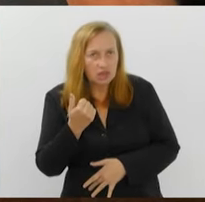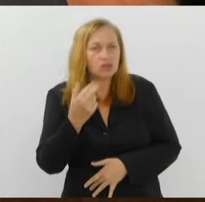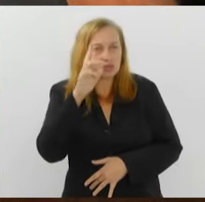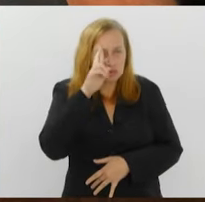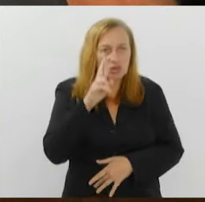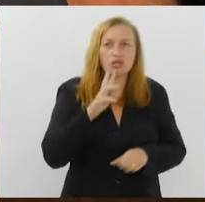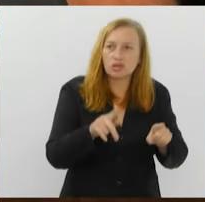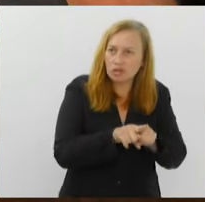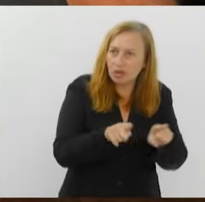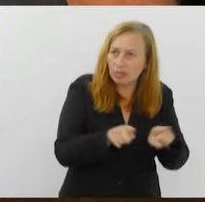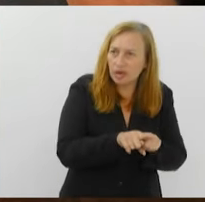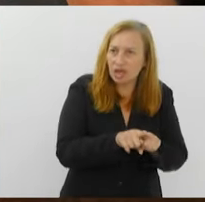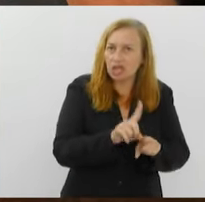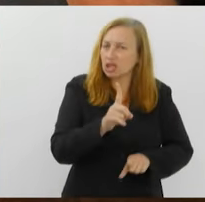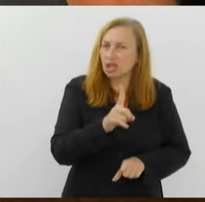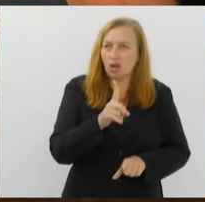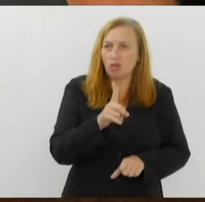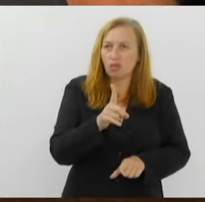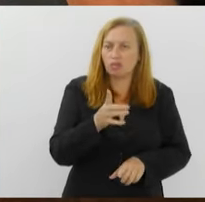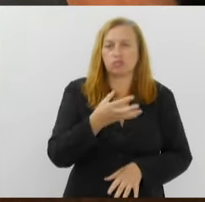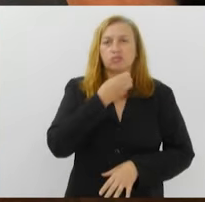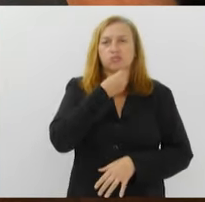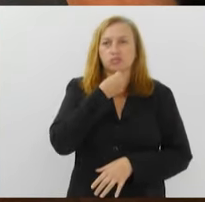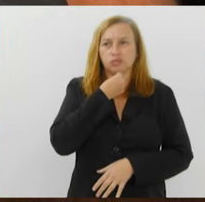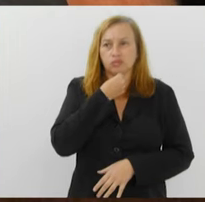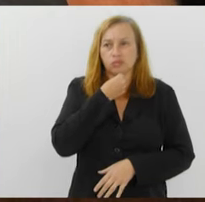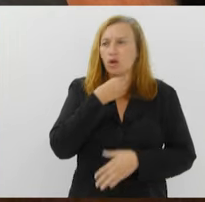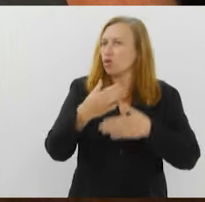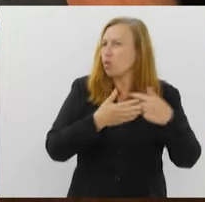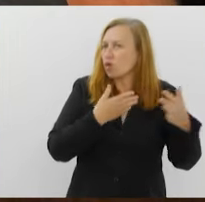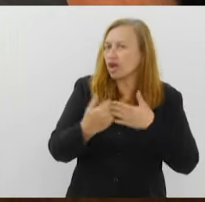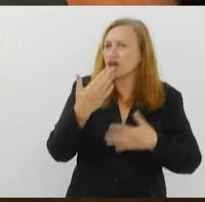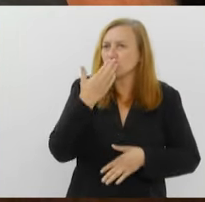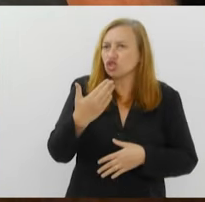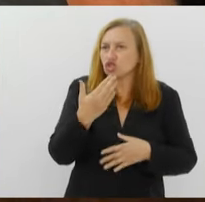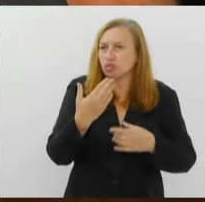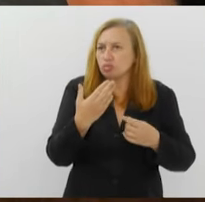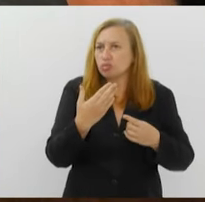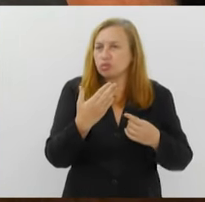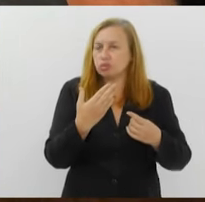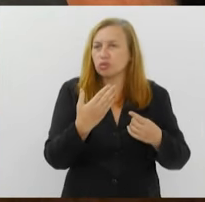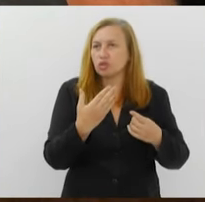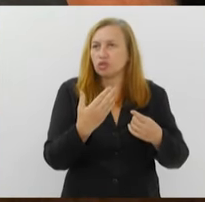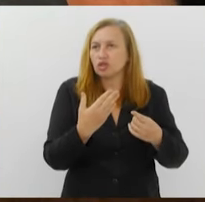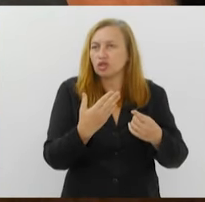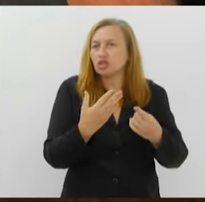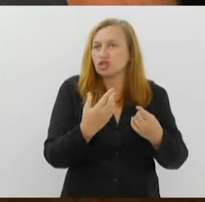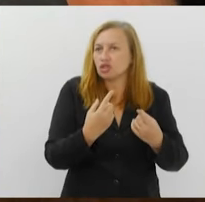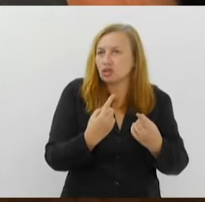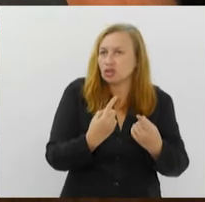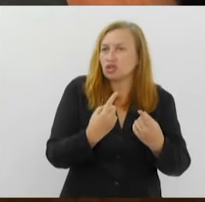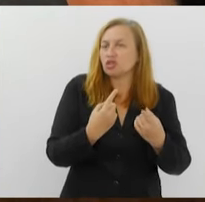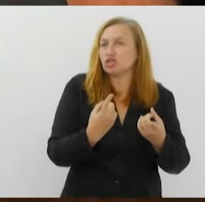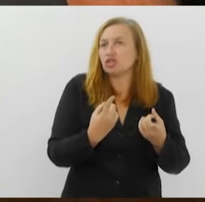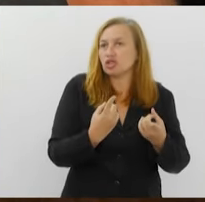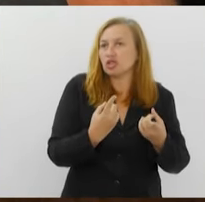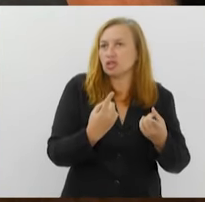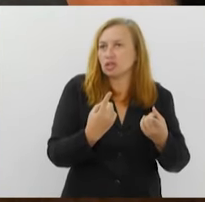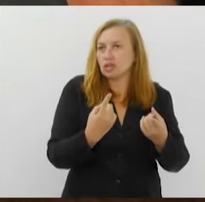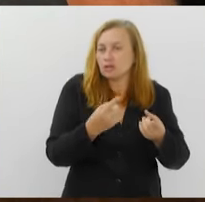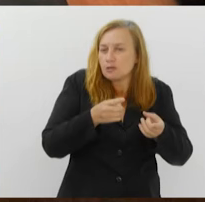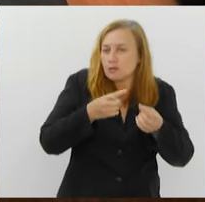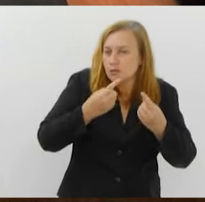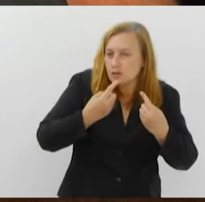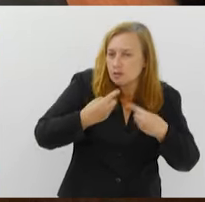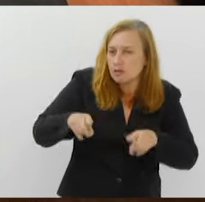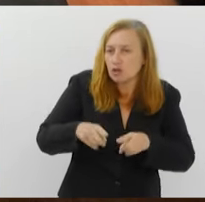Excelência também não se curvarão a qualquer tipo de ameaça que o crime organizado, seja o tráfico, seja a milícia, possa fazer